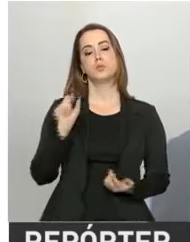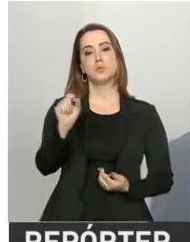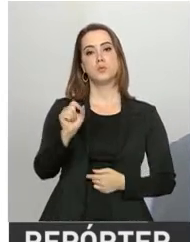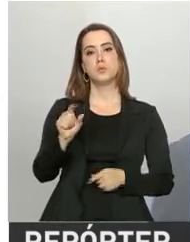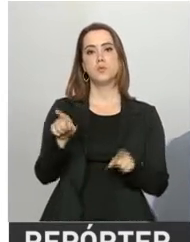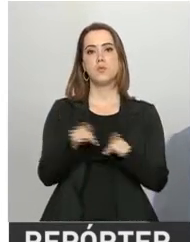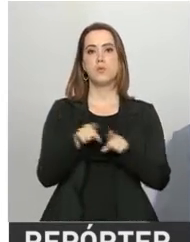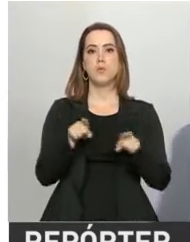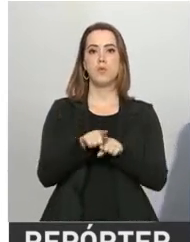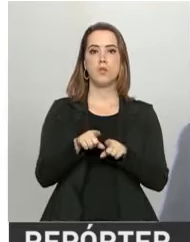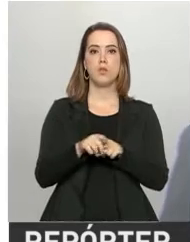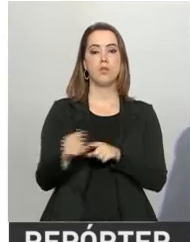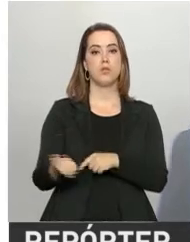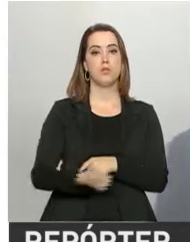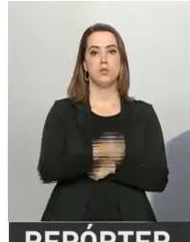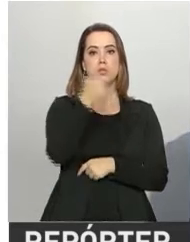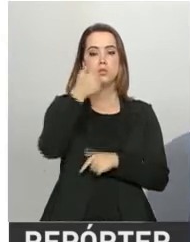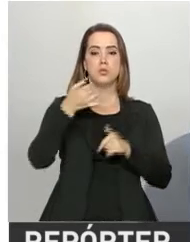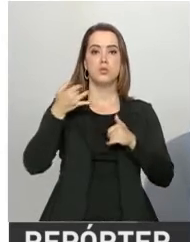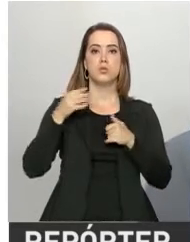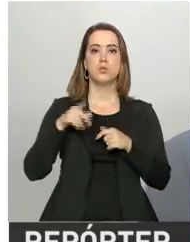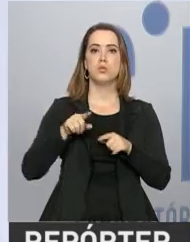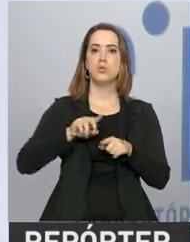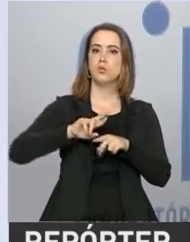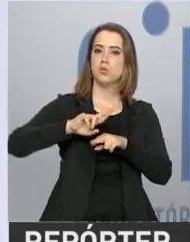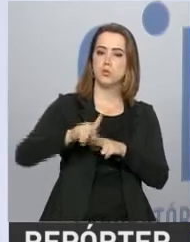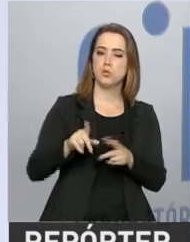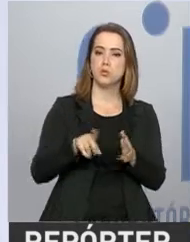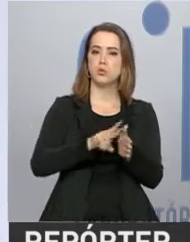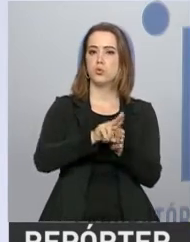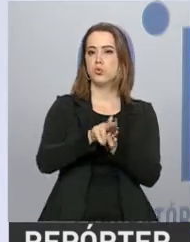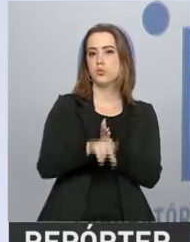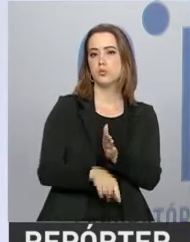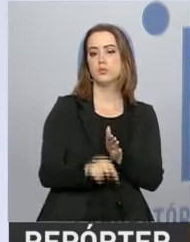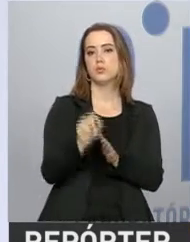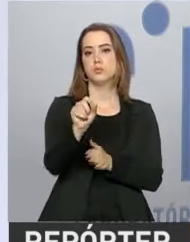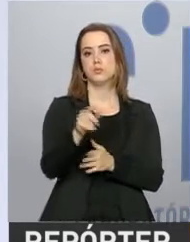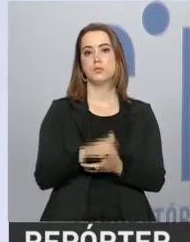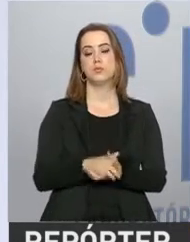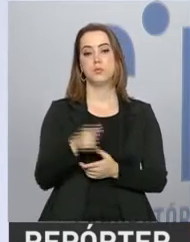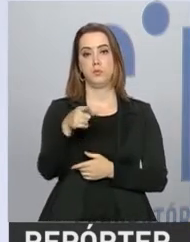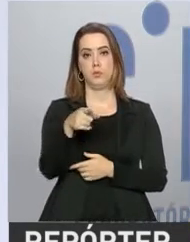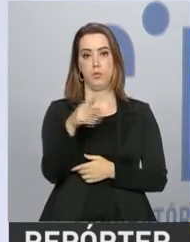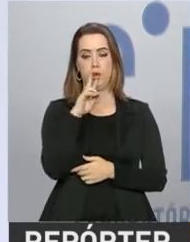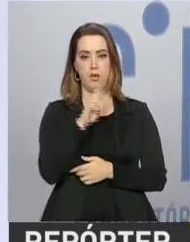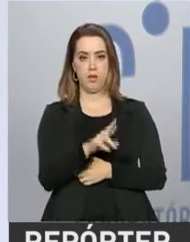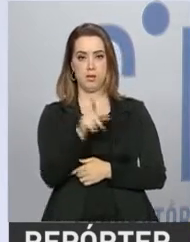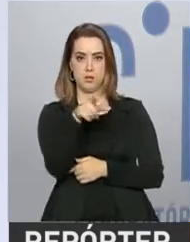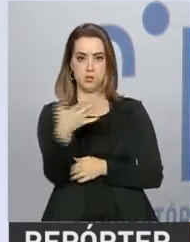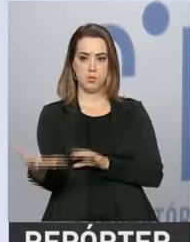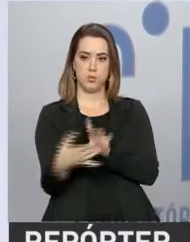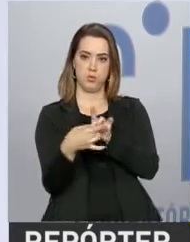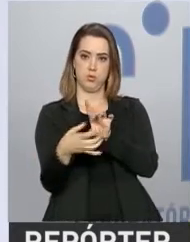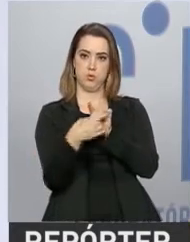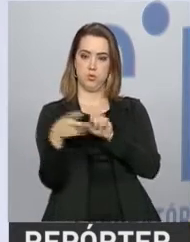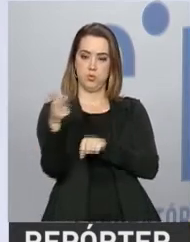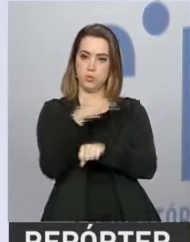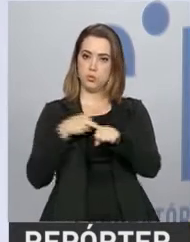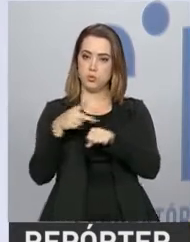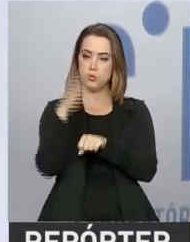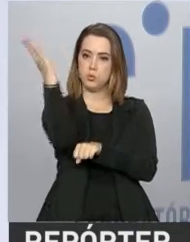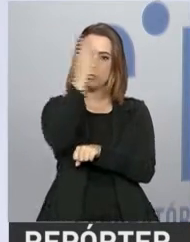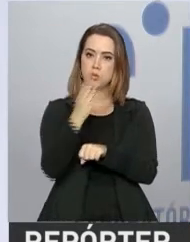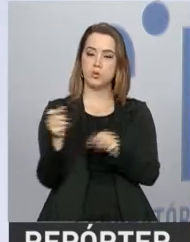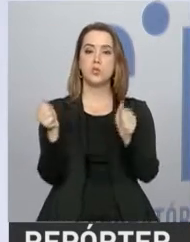um procedimento de aceleração de processos para aprovação de produtos. A criação do Genova é resultado de uma parceria entre os governos do Brasil e